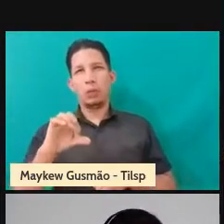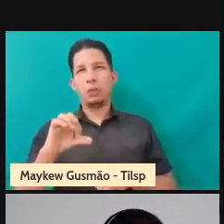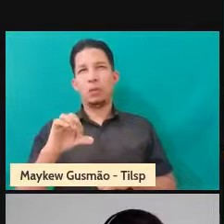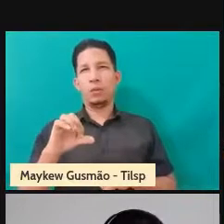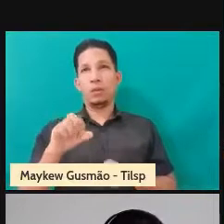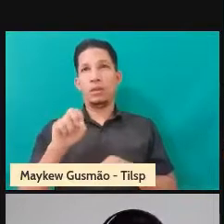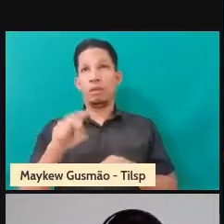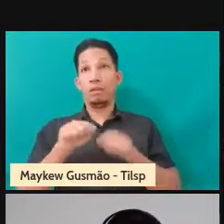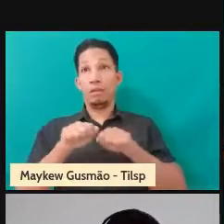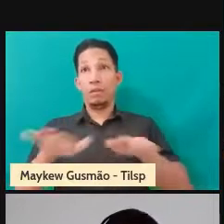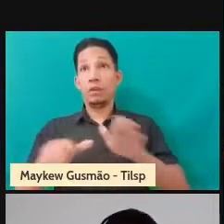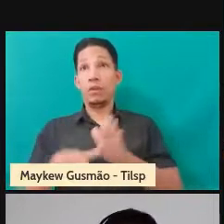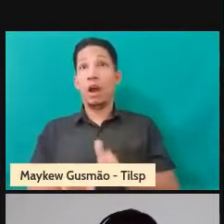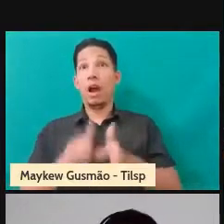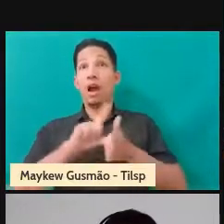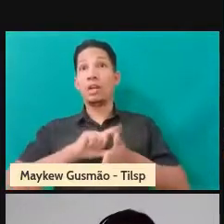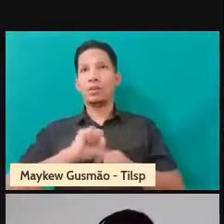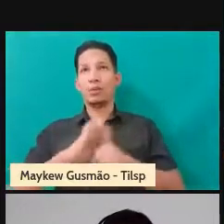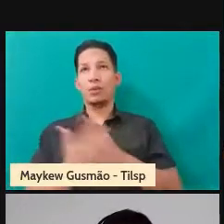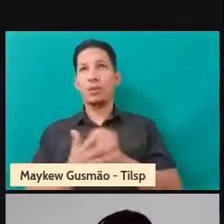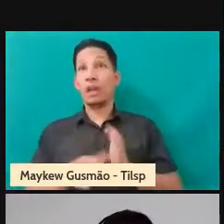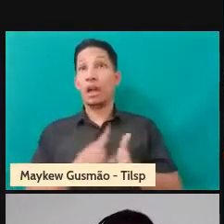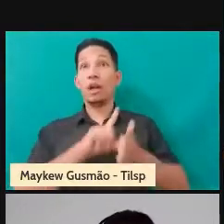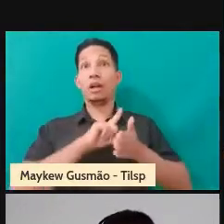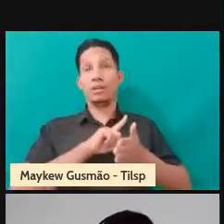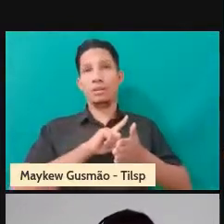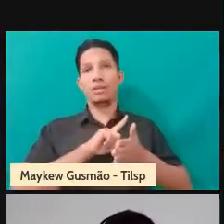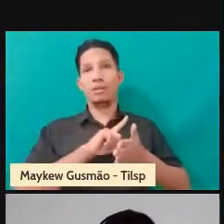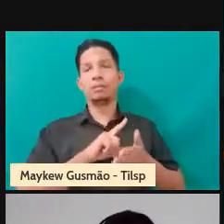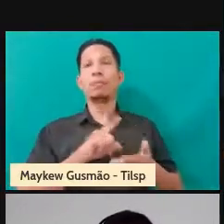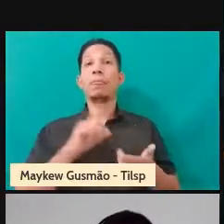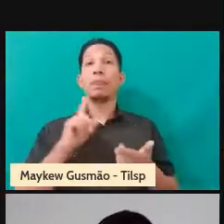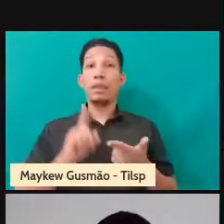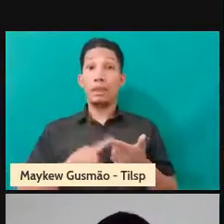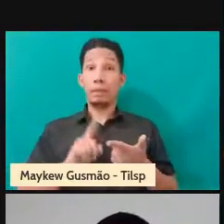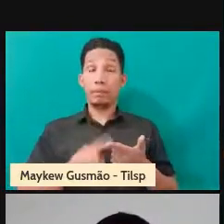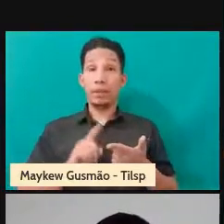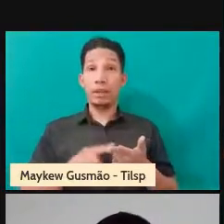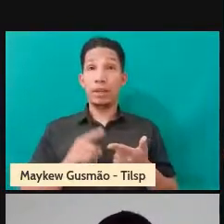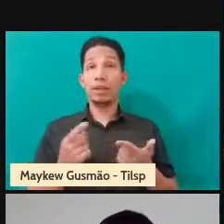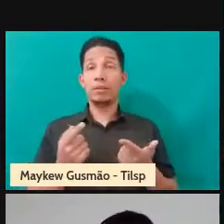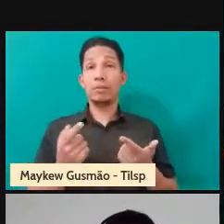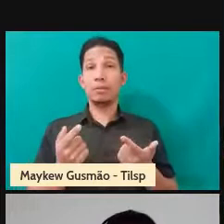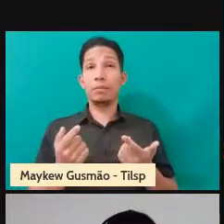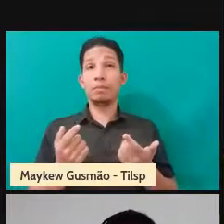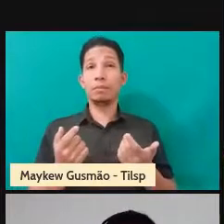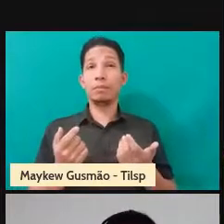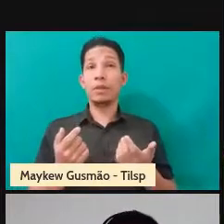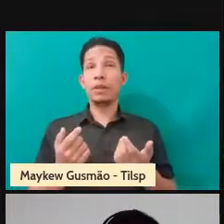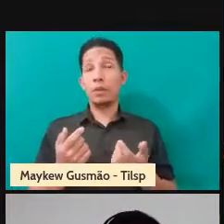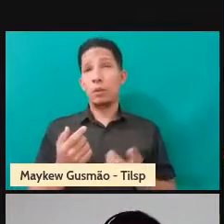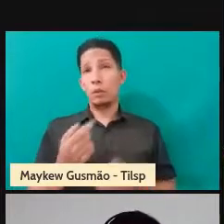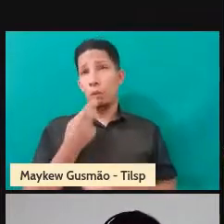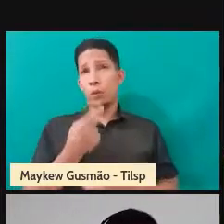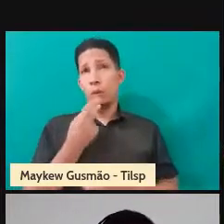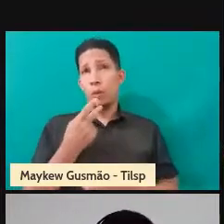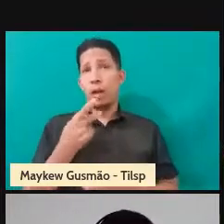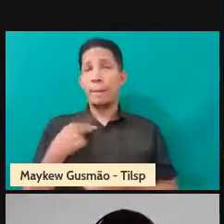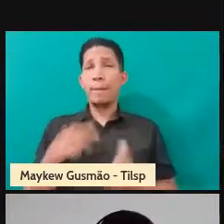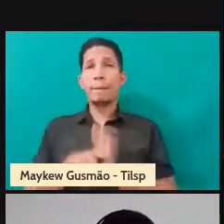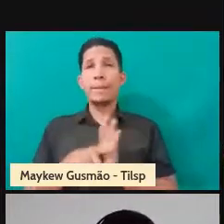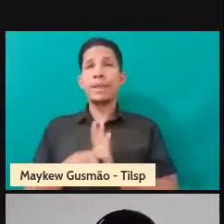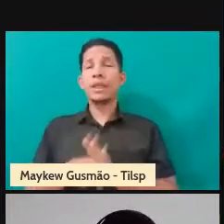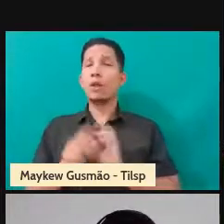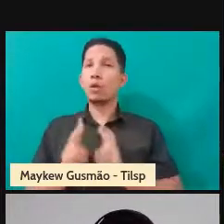pandemia. E também vou falar um pouco da continuidade da minha pesquisa depois